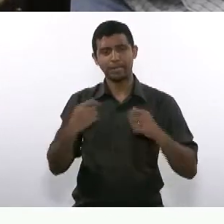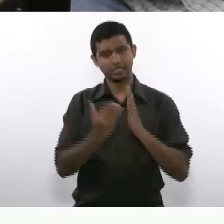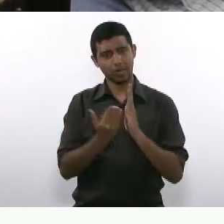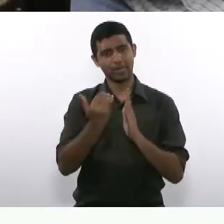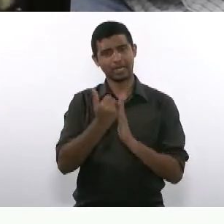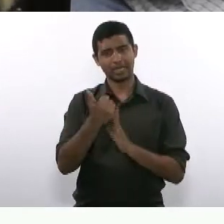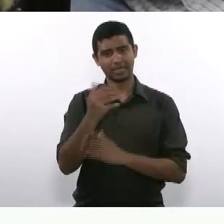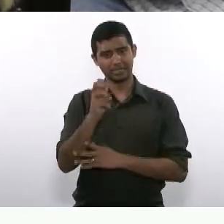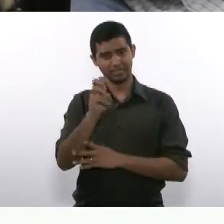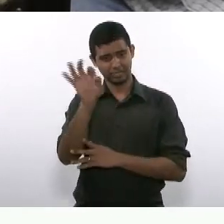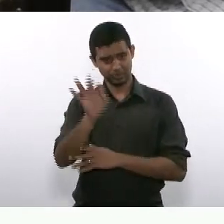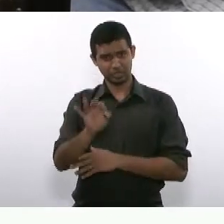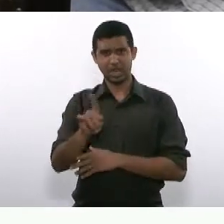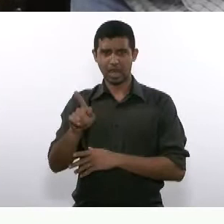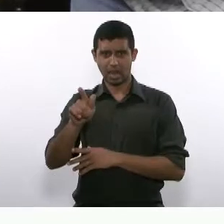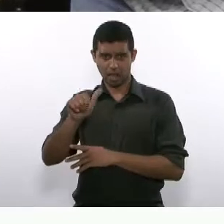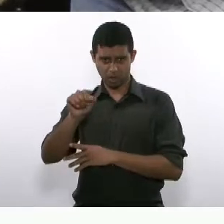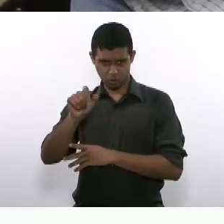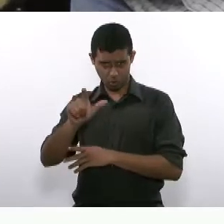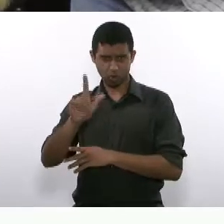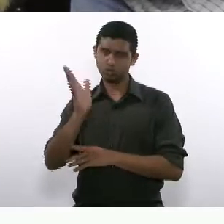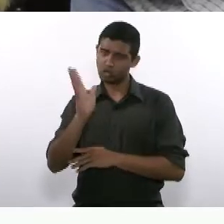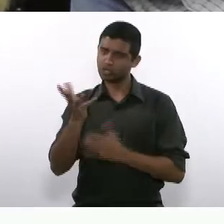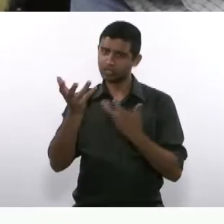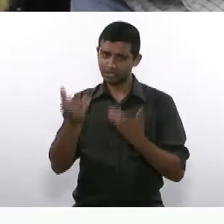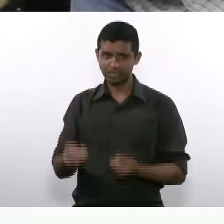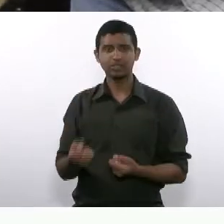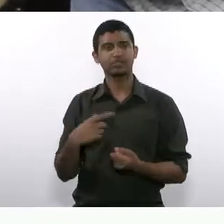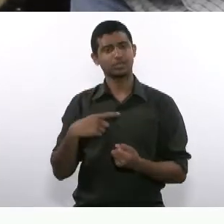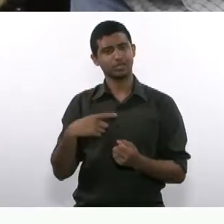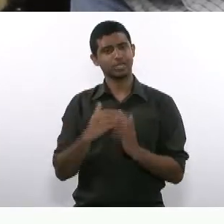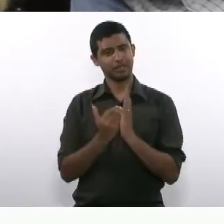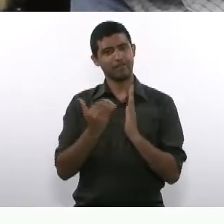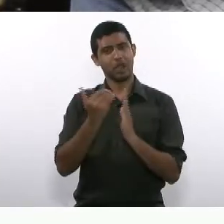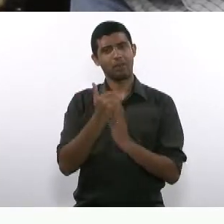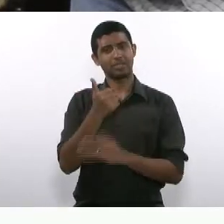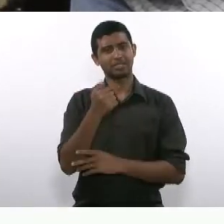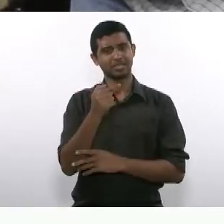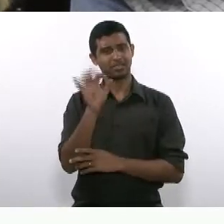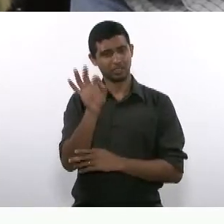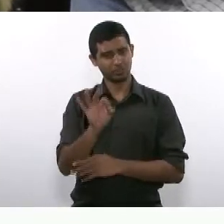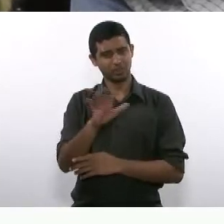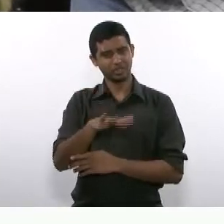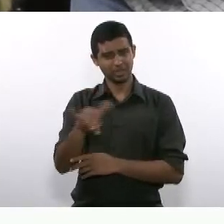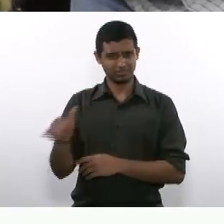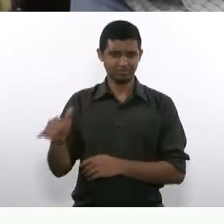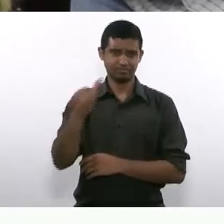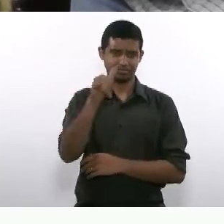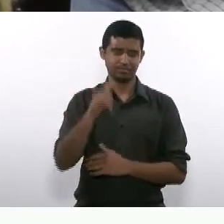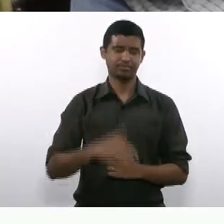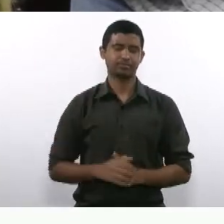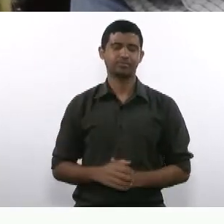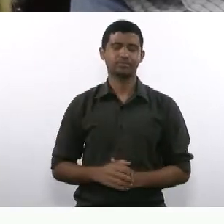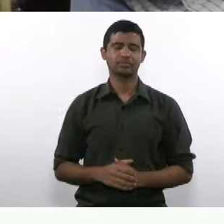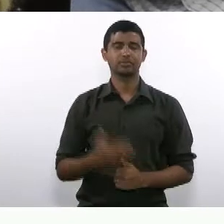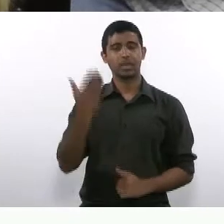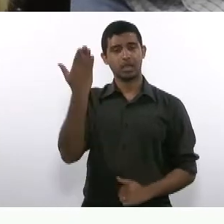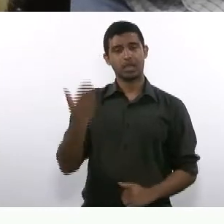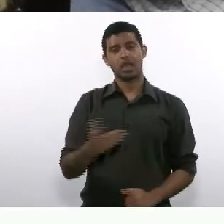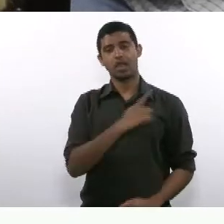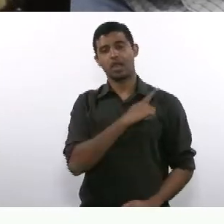A Gol já aderiu e vai ter um aumento de 17% dos voos. O governador está